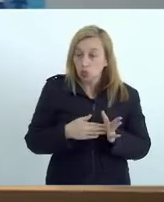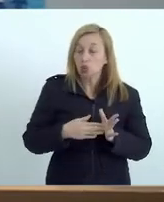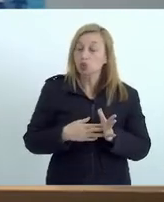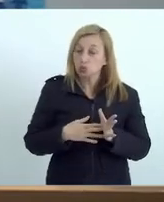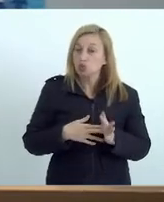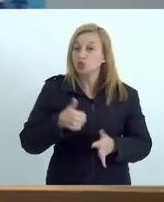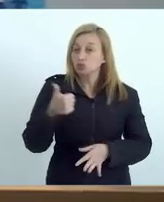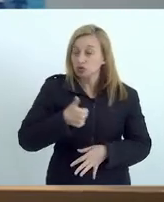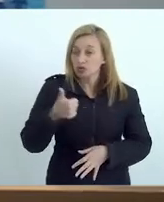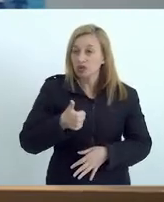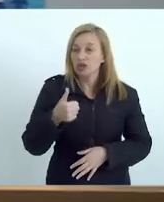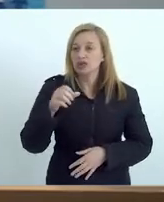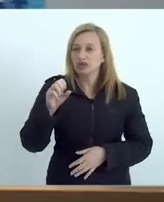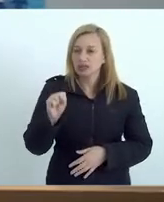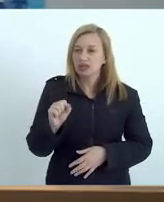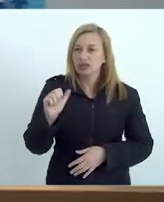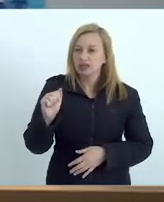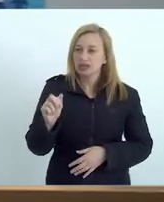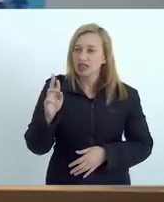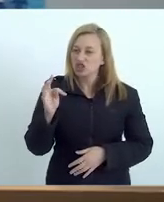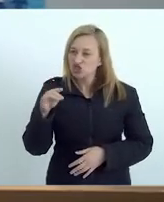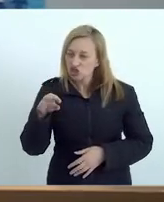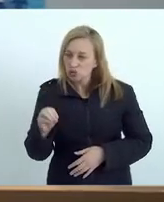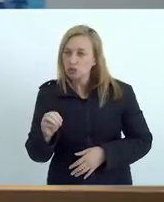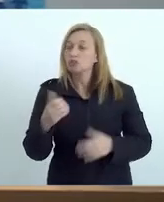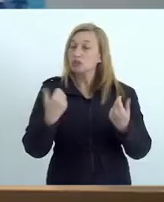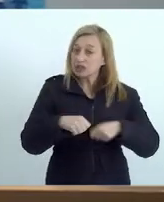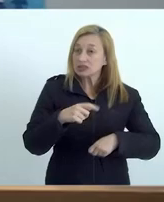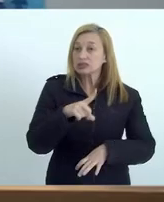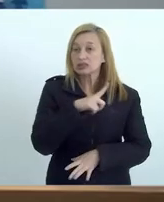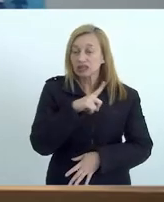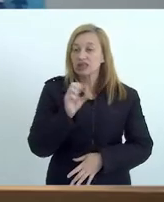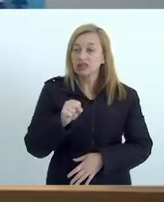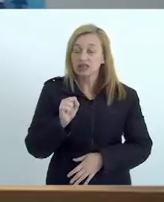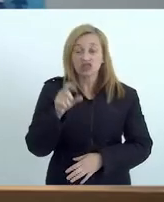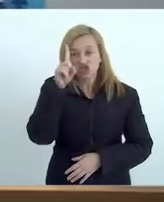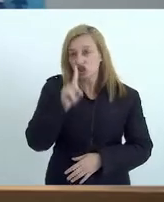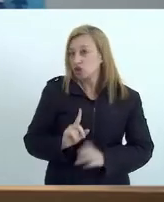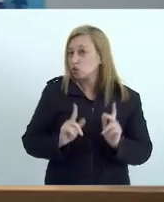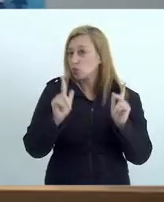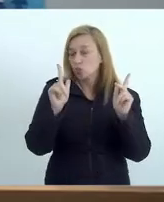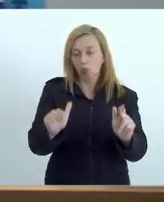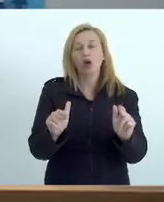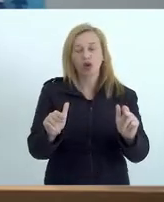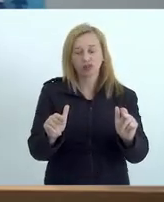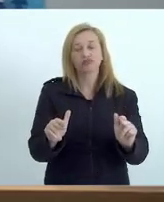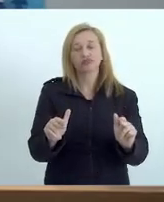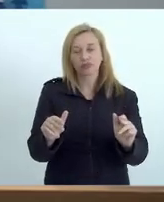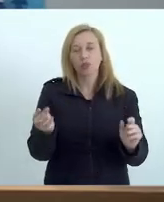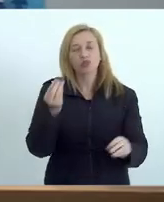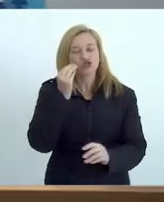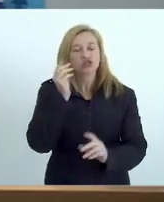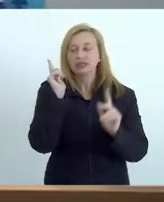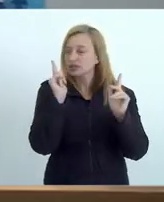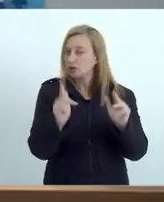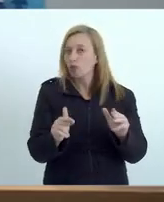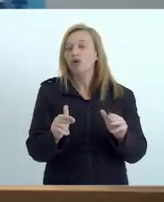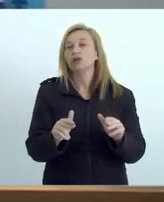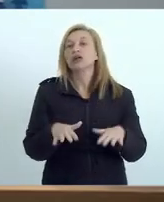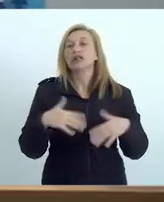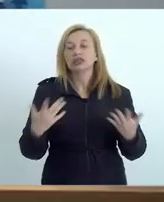todos os primeiros Sargentos e subtenentes eles tem que ter os mesmos direitos eles tem que ter a mesma oportunidade